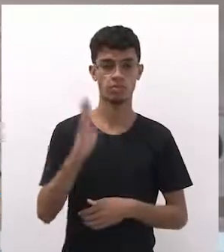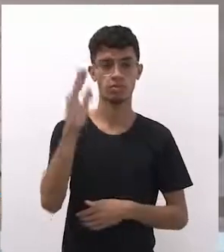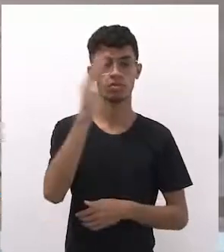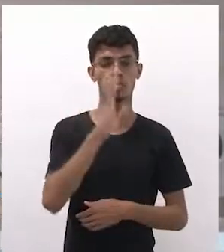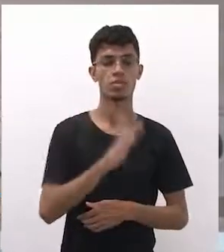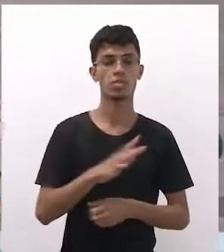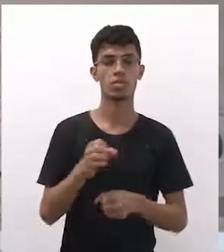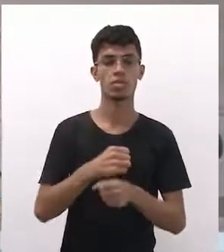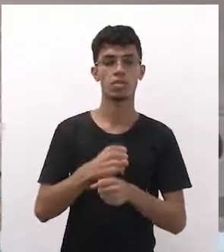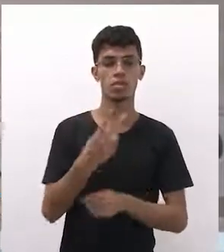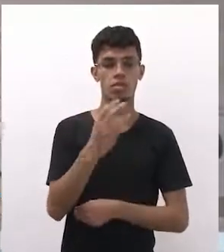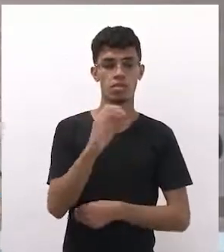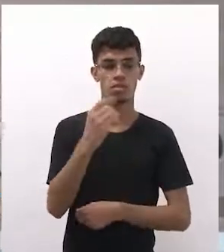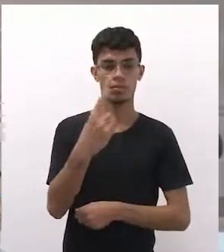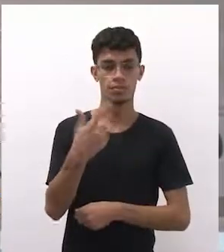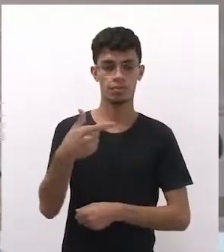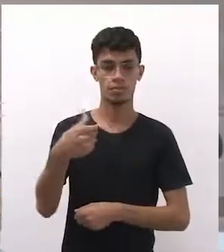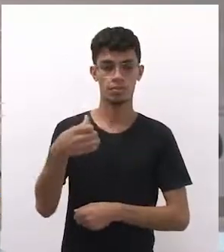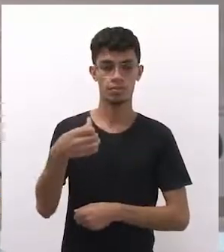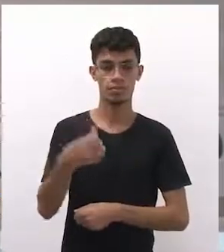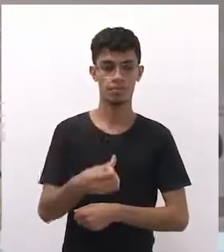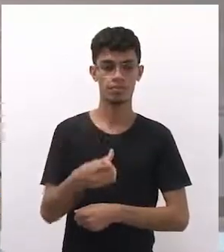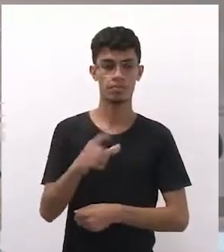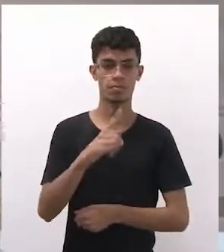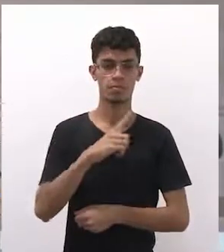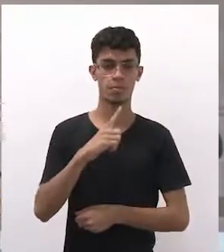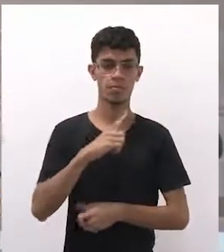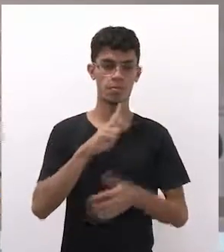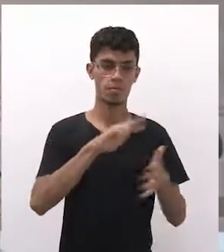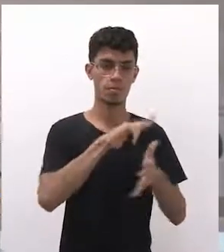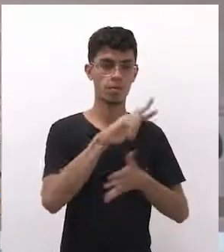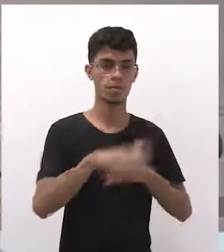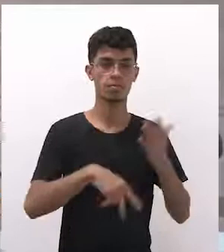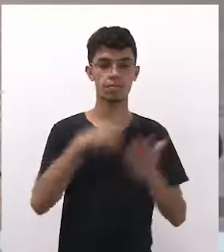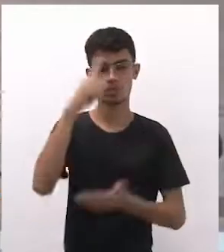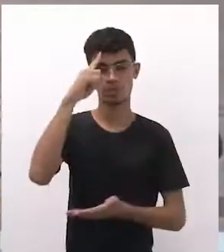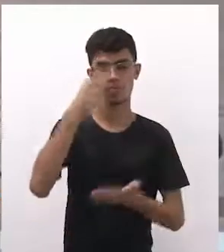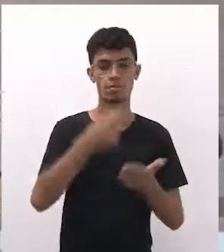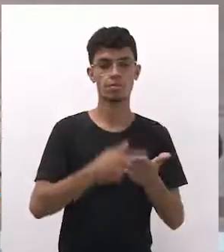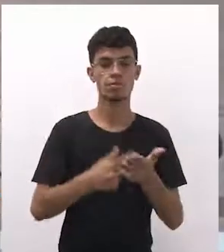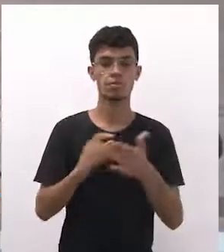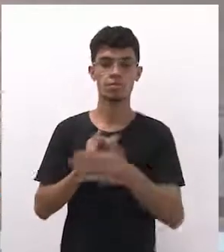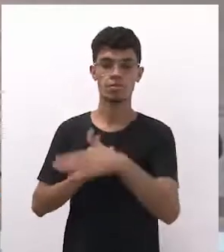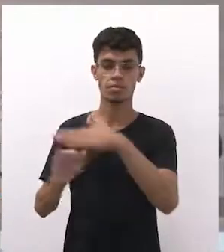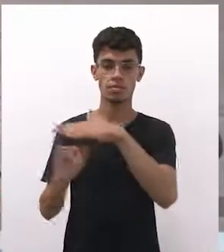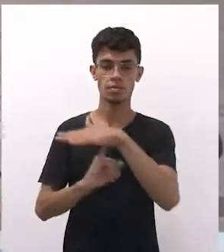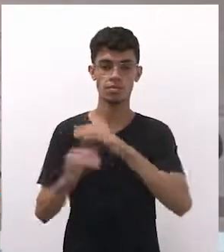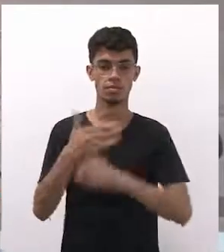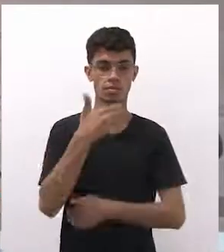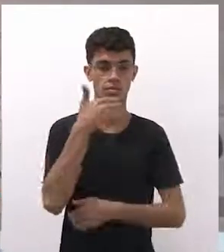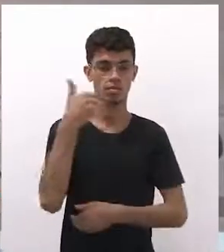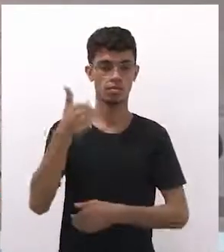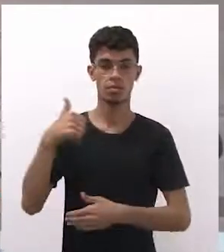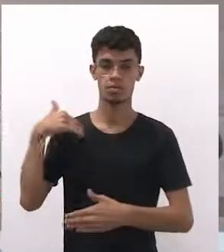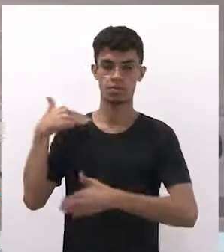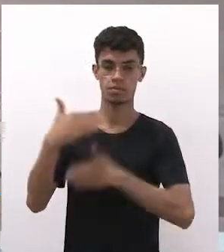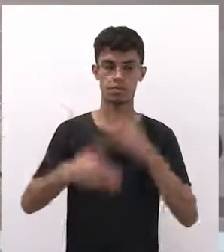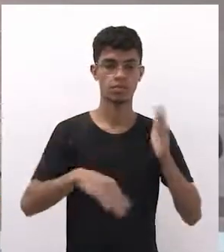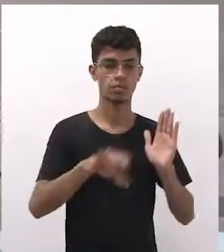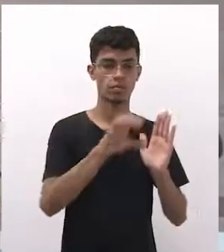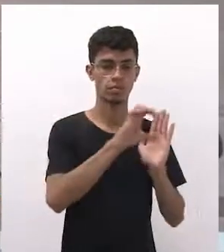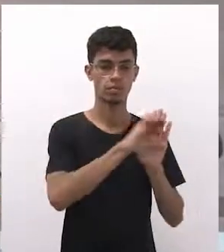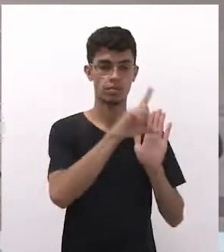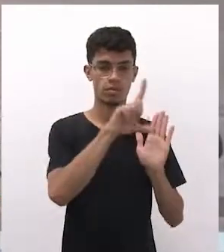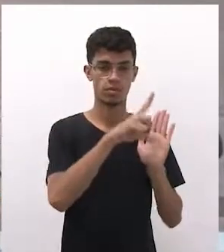em 2016, o Brasil já assumiu vários compromissos institucionais no sentido da melhoria, né, da nossa condição do